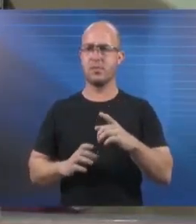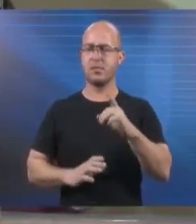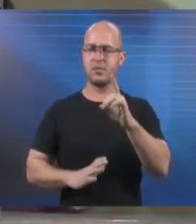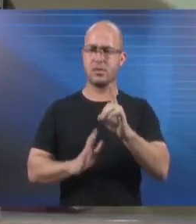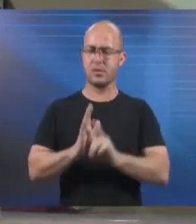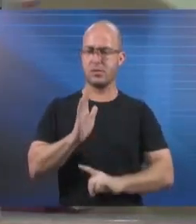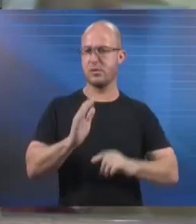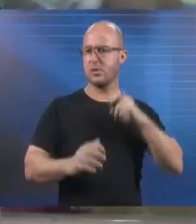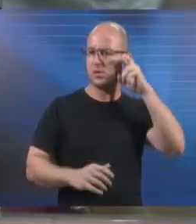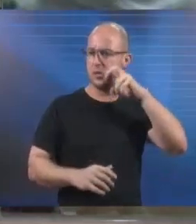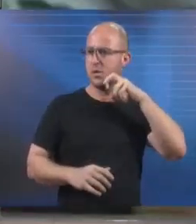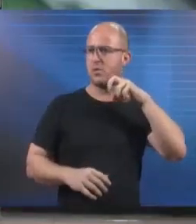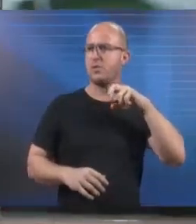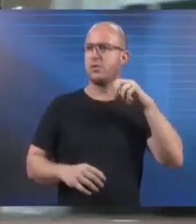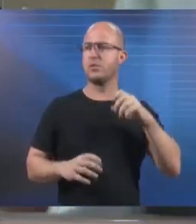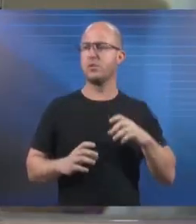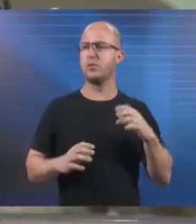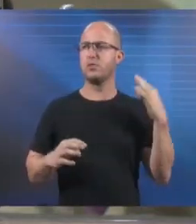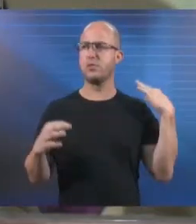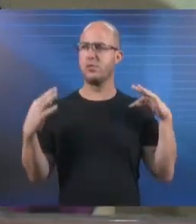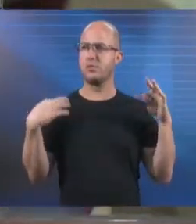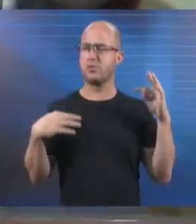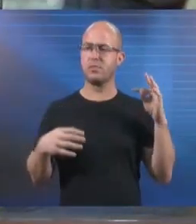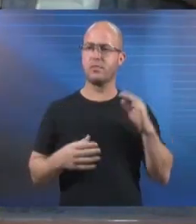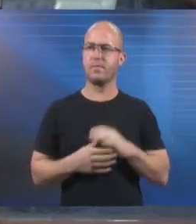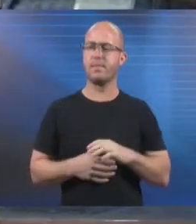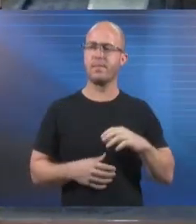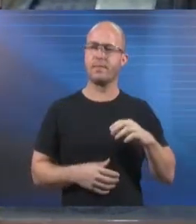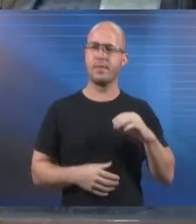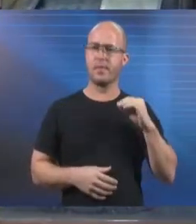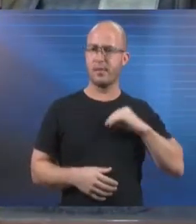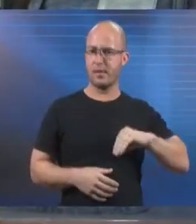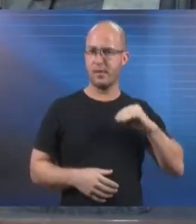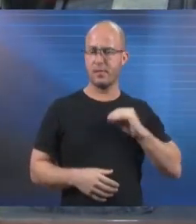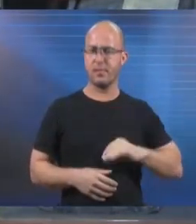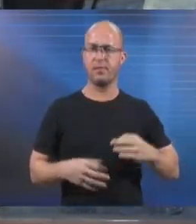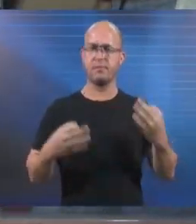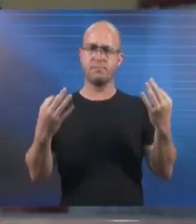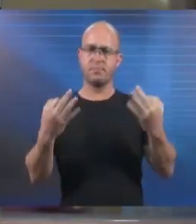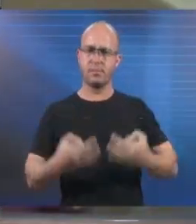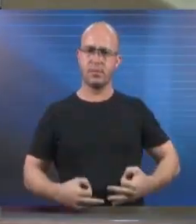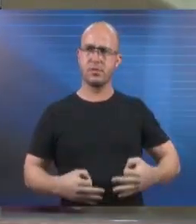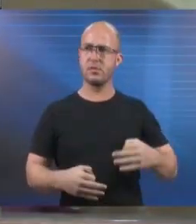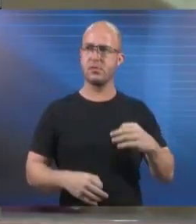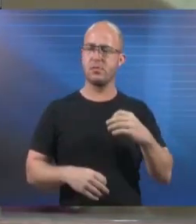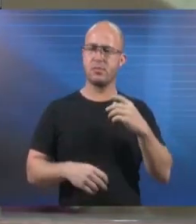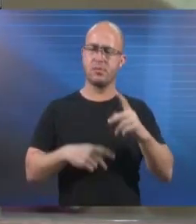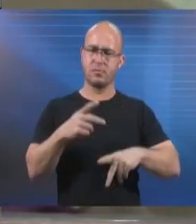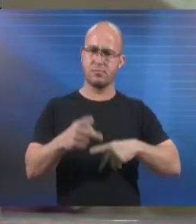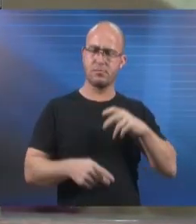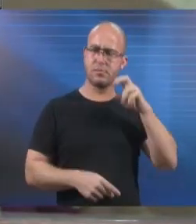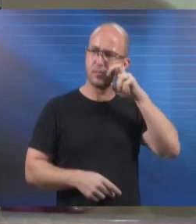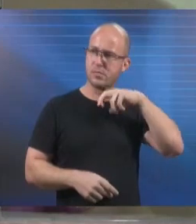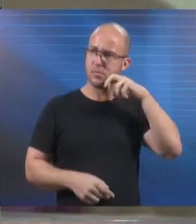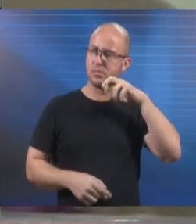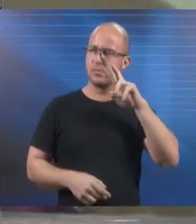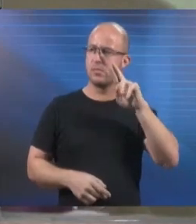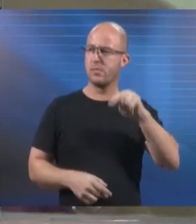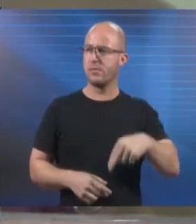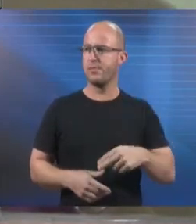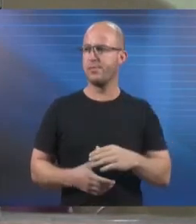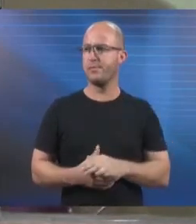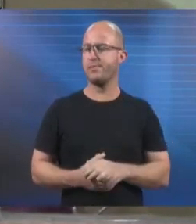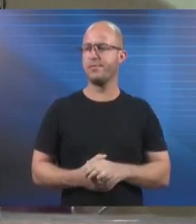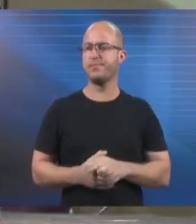Natal pelo Direito do Turismo que gera emprego Renda pela dignidade do povo de Natal pela dignidade do povo do Rio Grande do